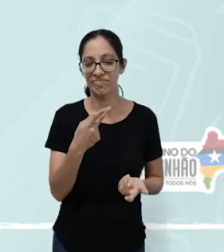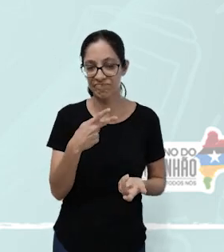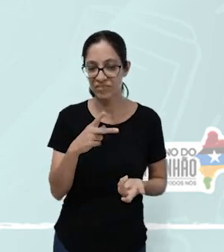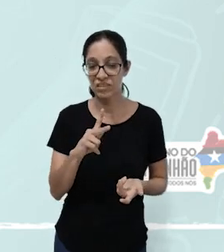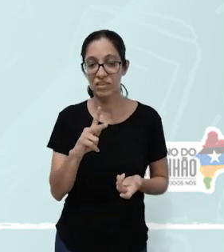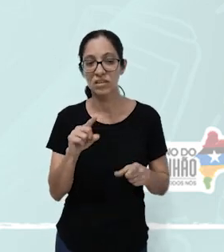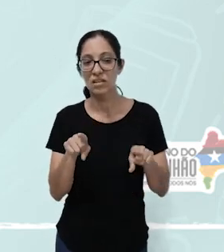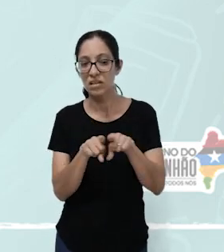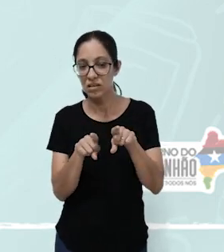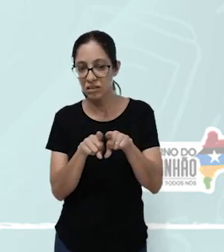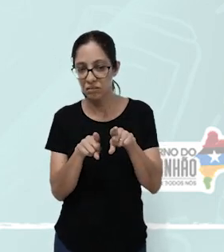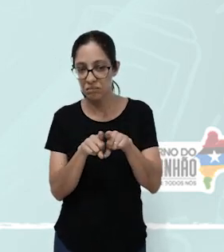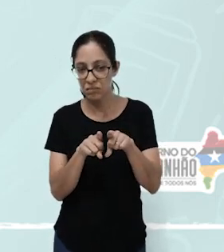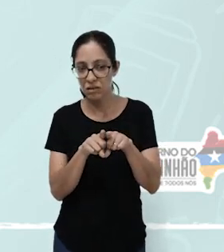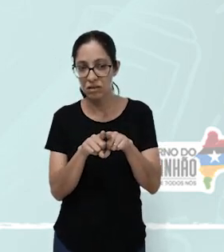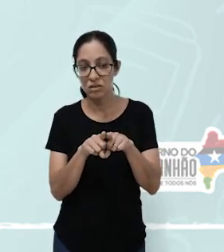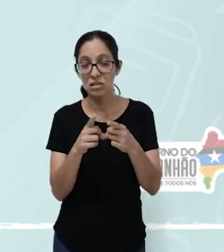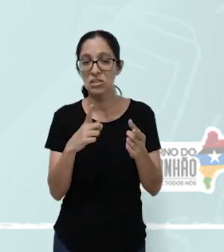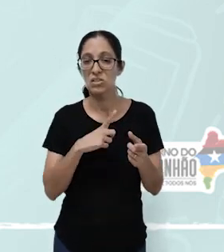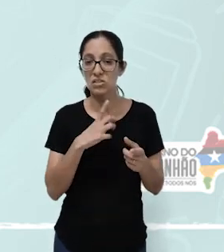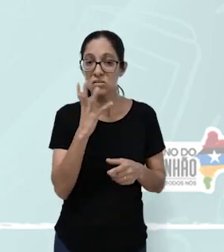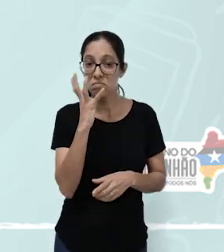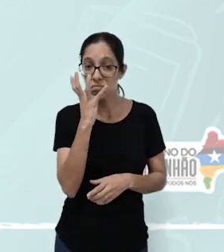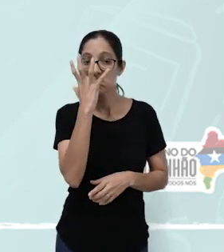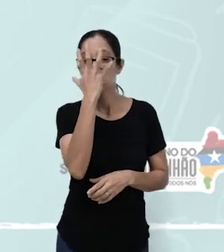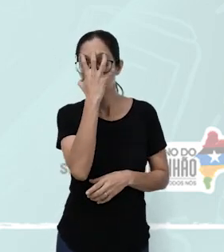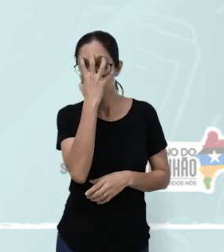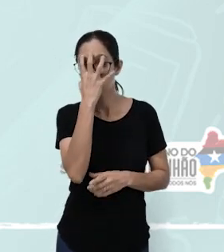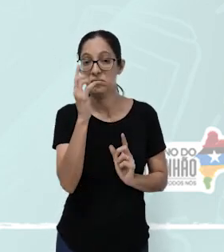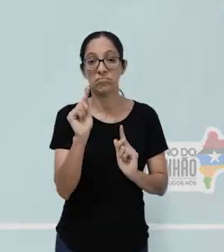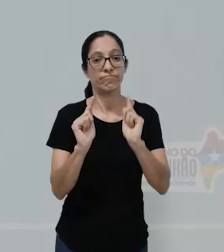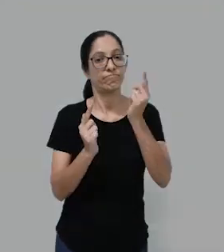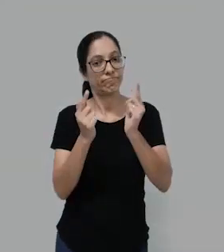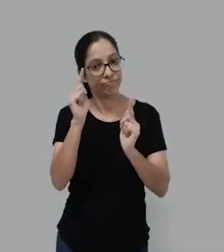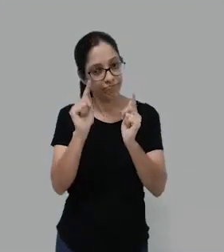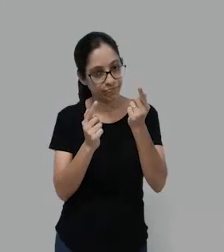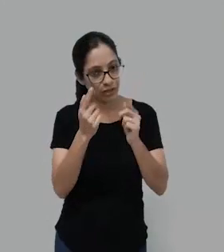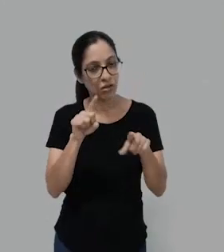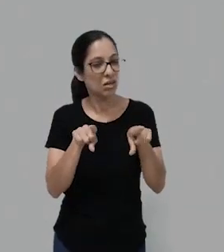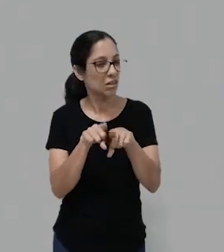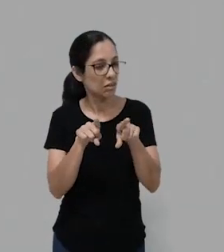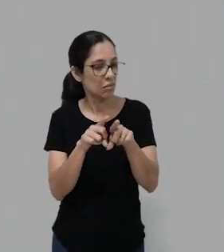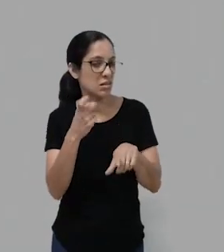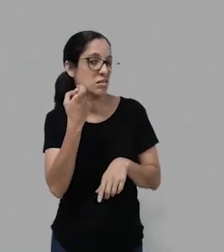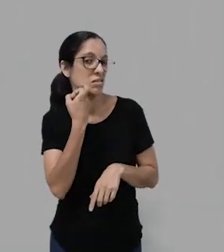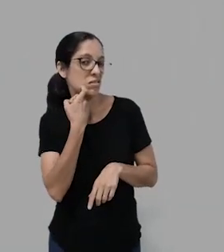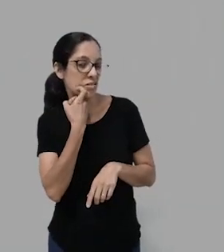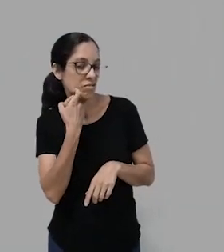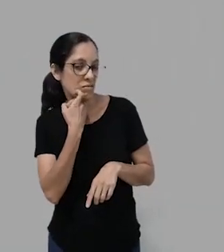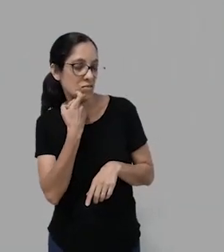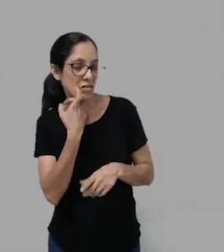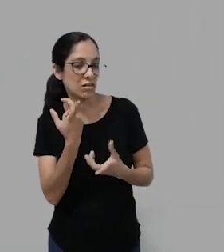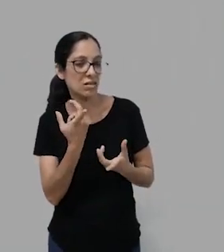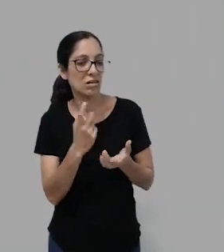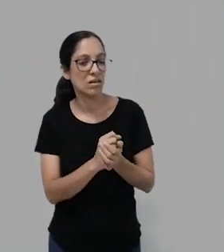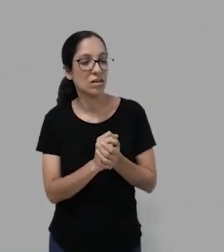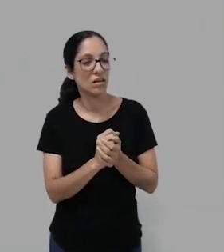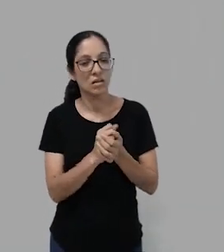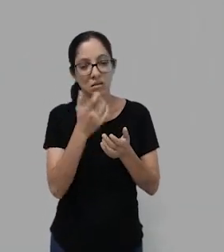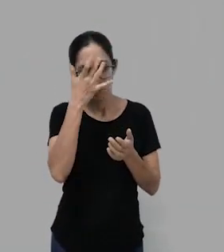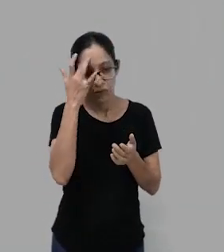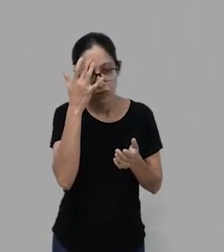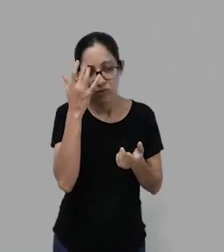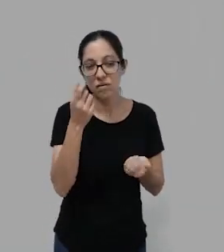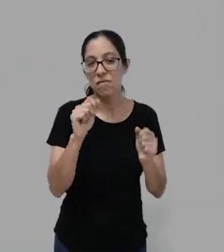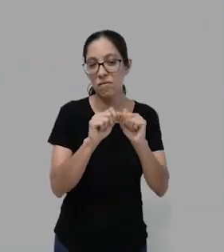a máscara dele no carnaval. Dia de sexta-feira a galera já dizia: eu estou acionando o modo Fábio Assunção,